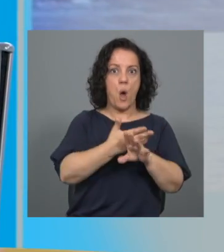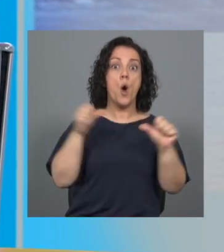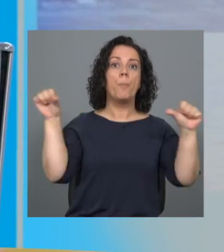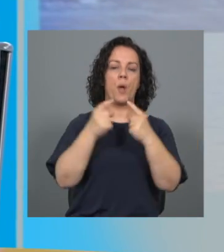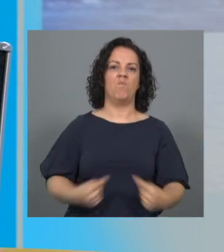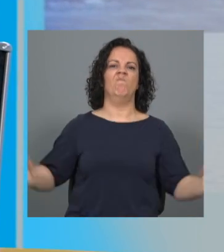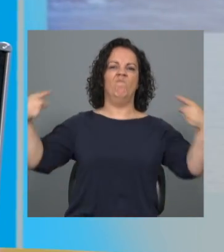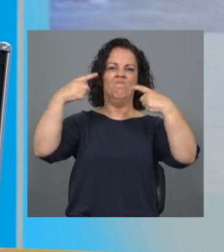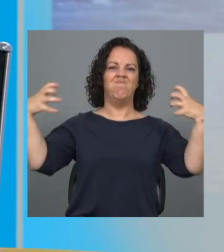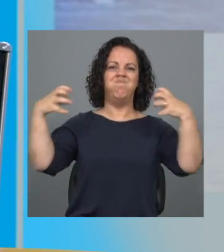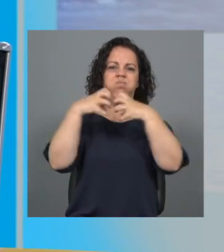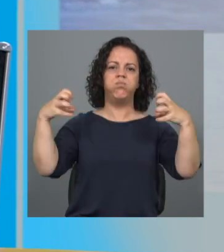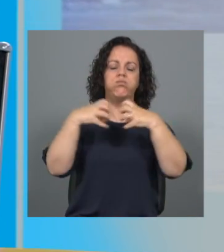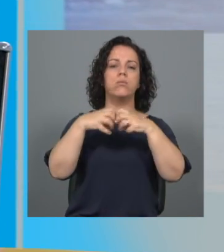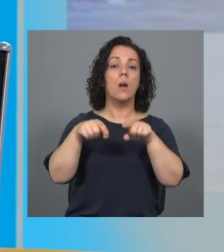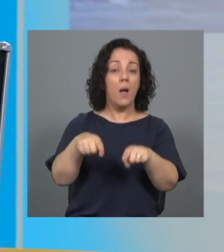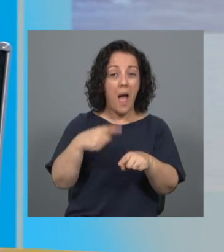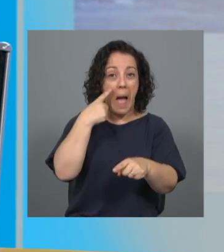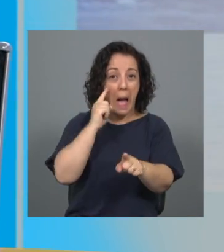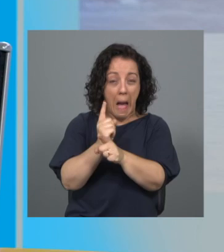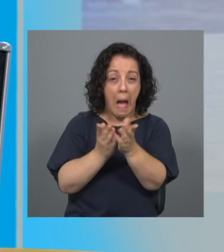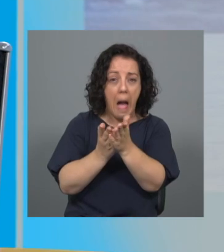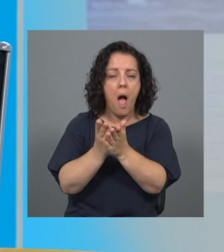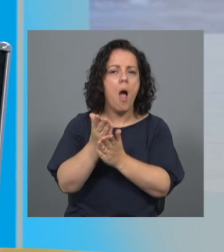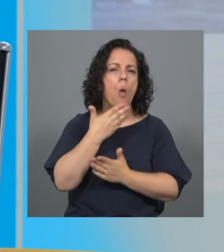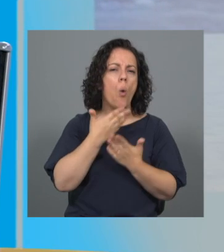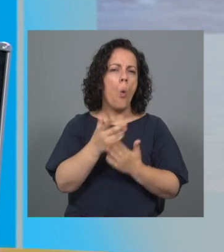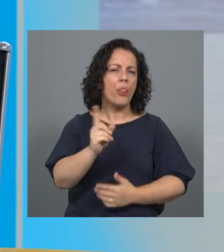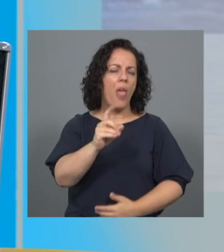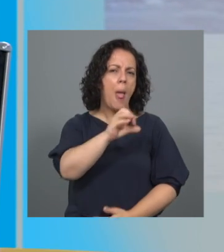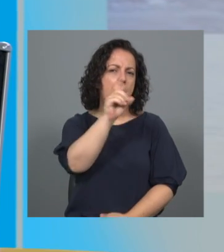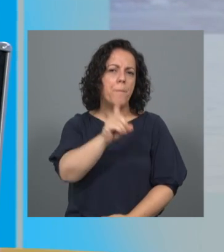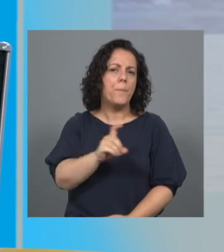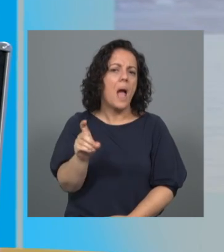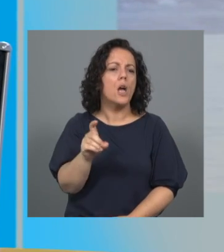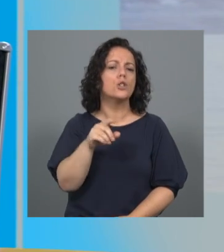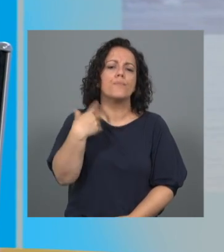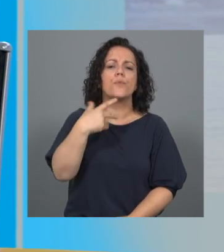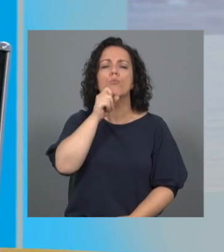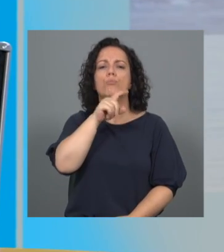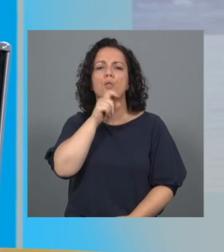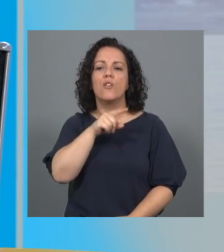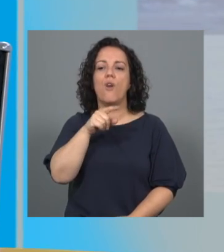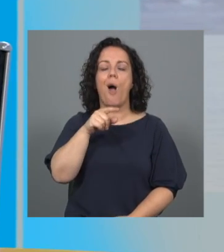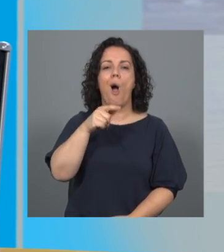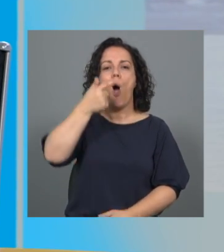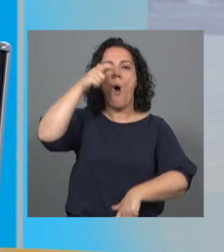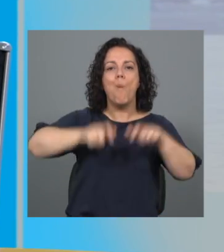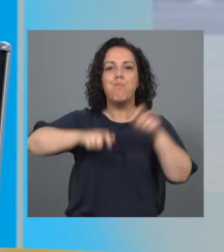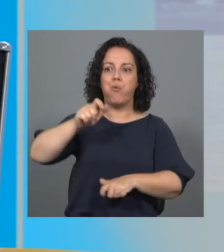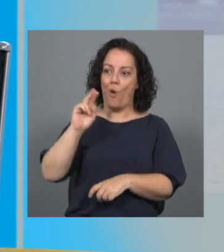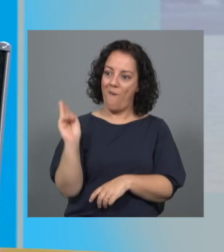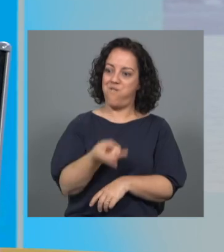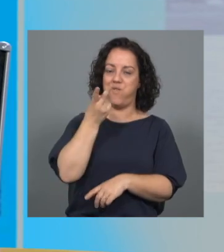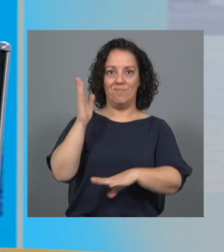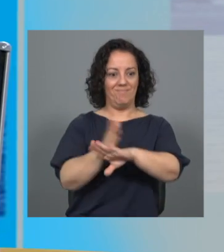antevê uma paz, mesmo uma paz com uma situação de dois povos, dois Estados. Na